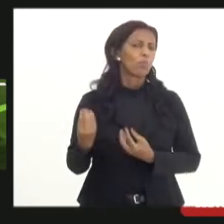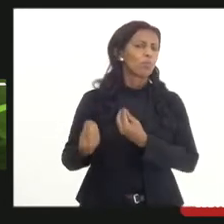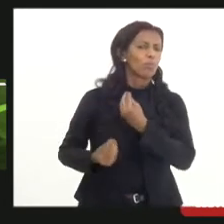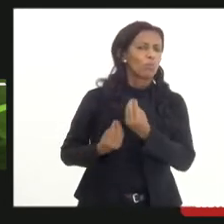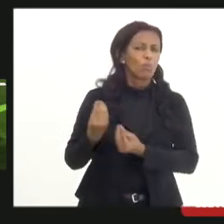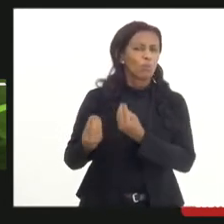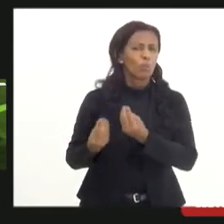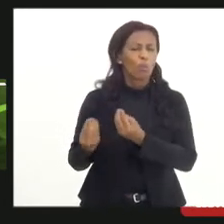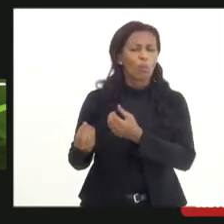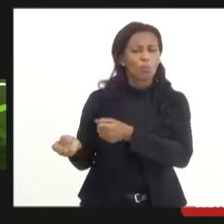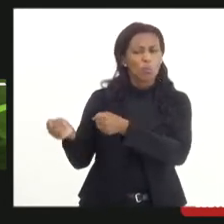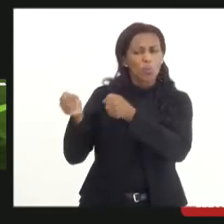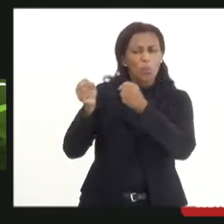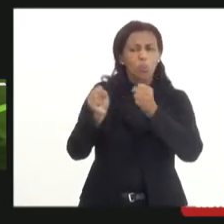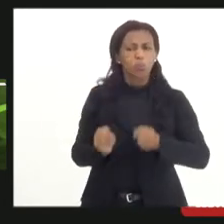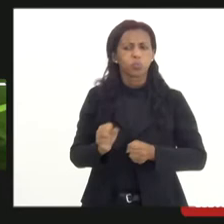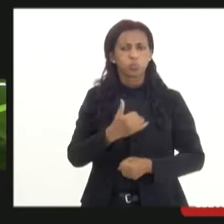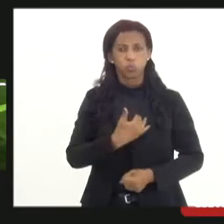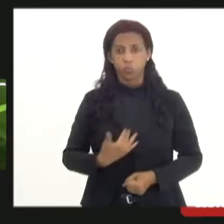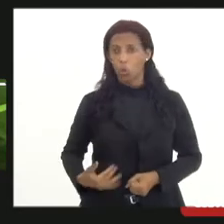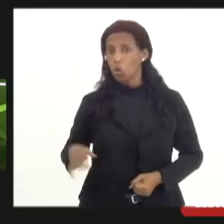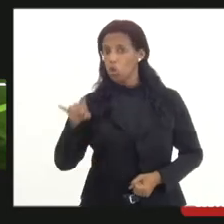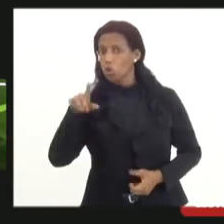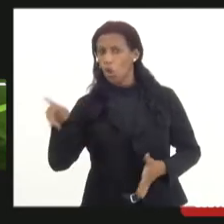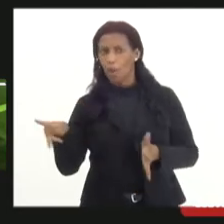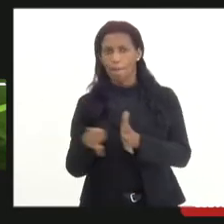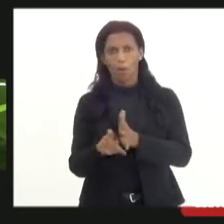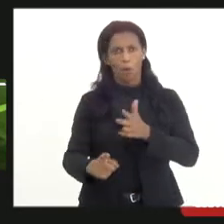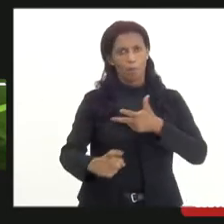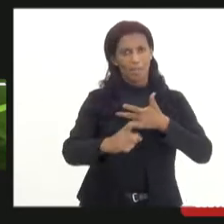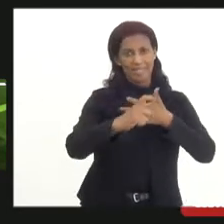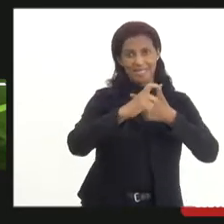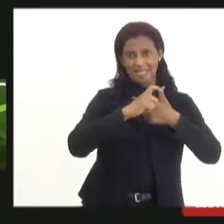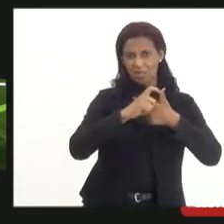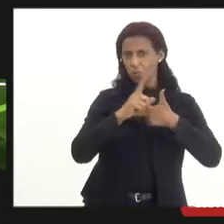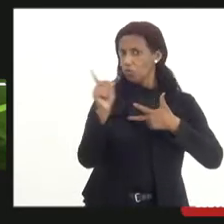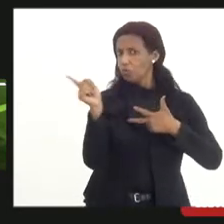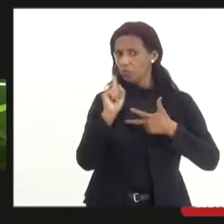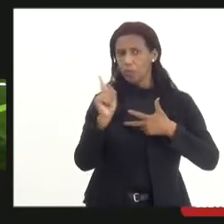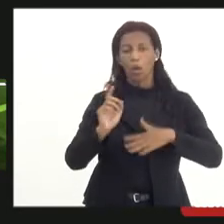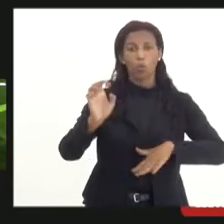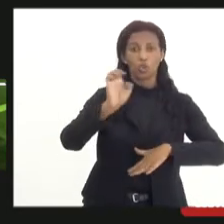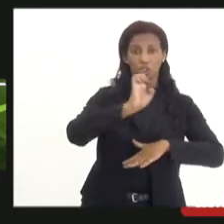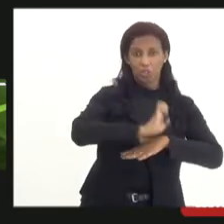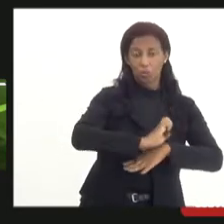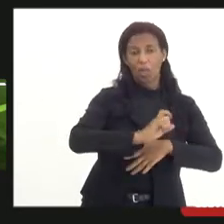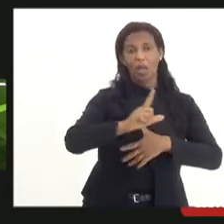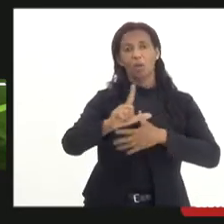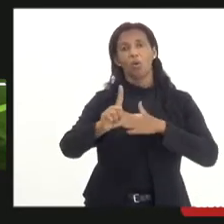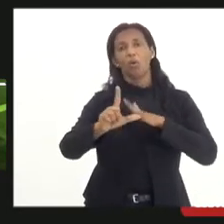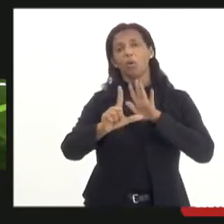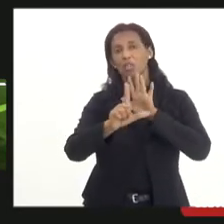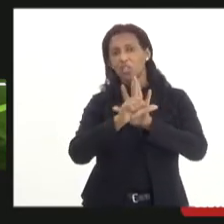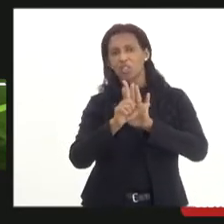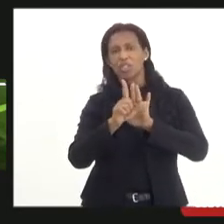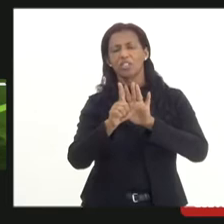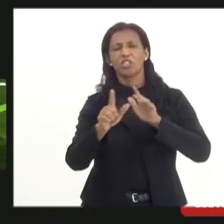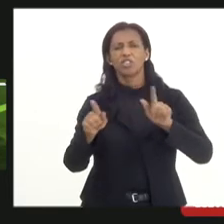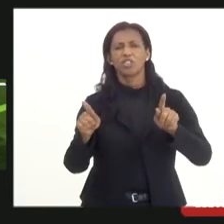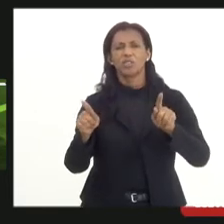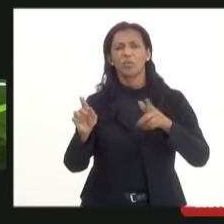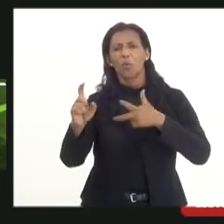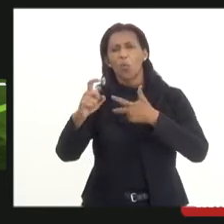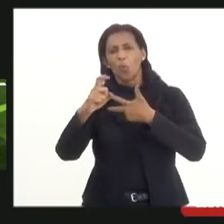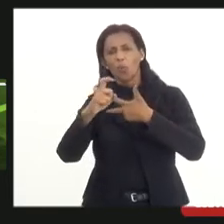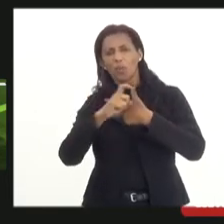que o poder público, não só o executivo estadual, o legislativo estadual, mas também o executivo